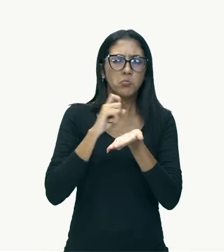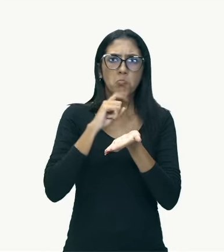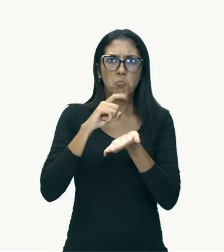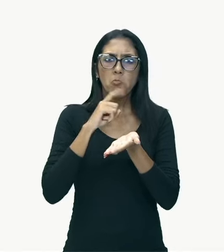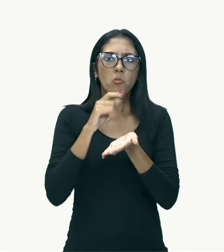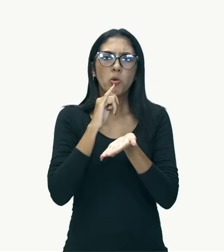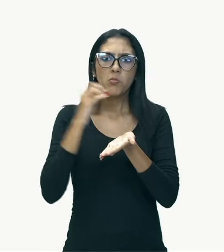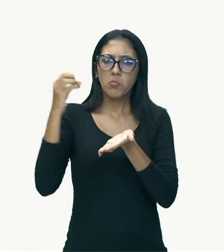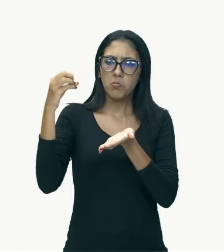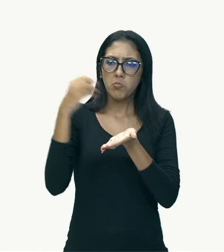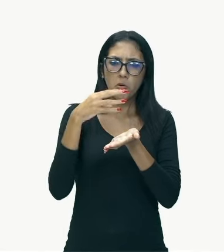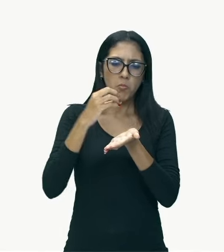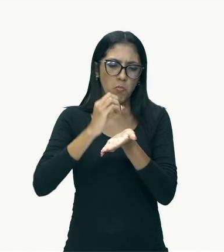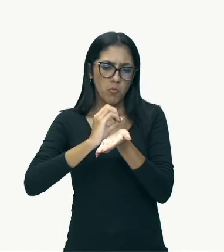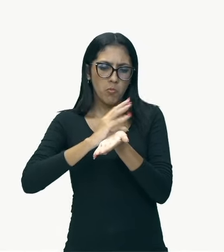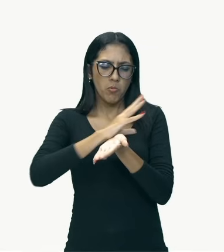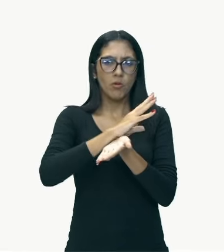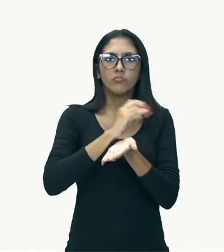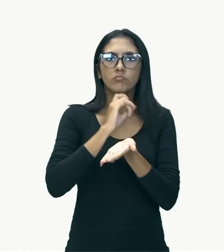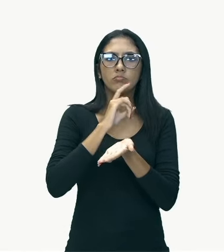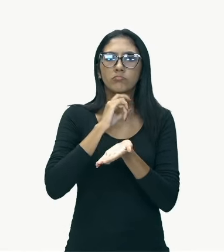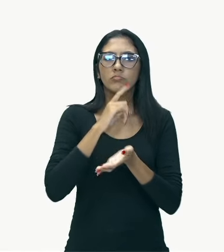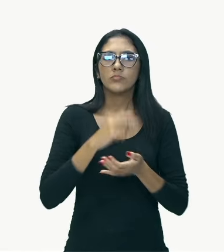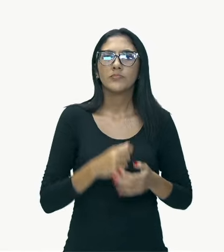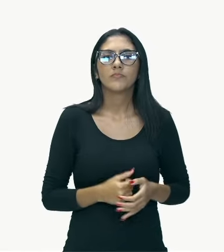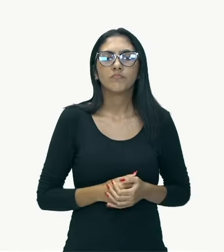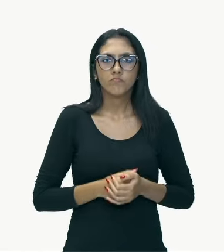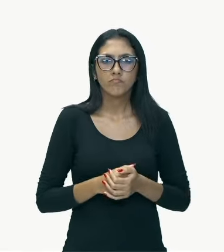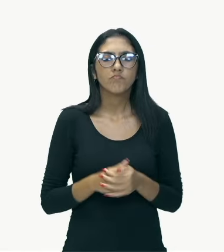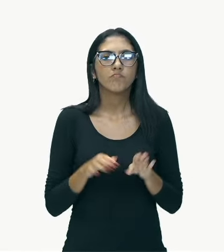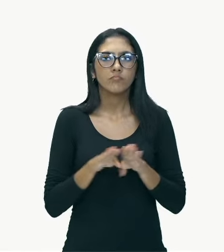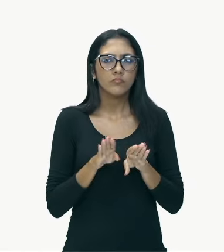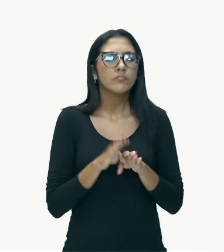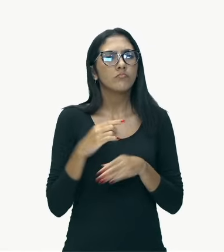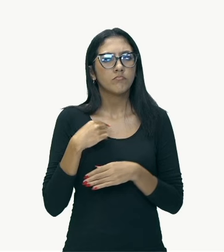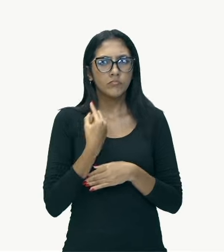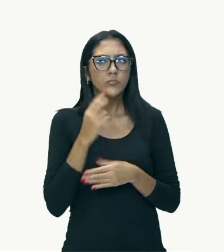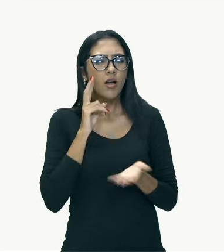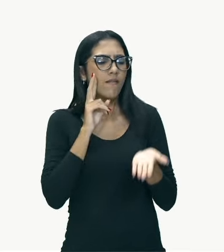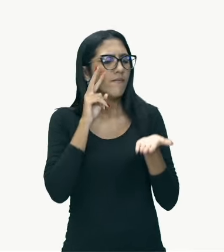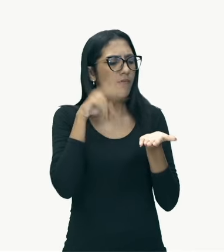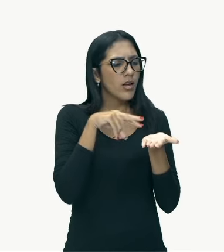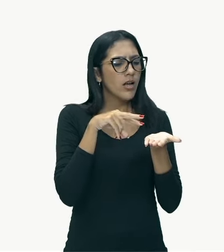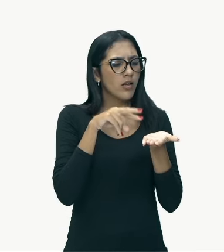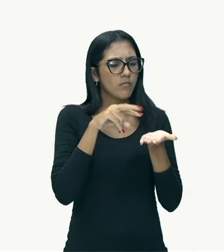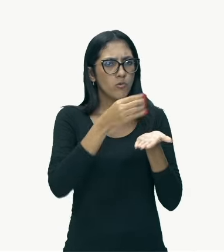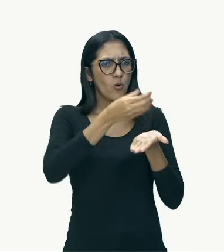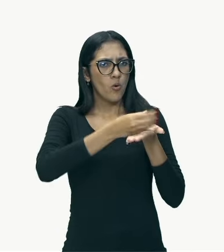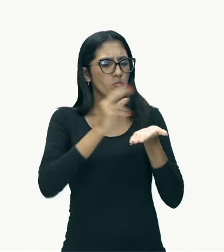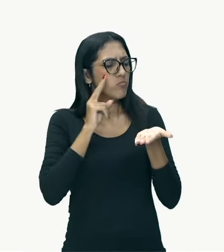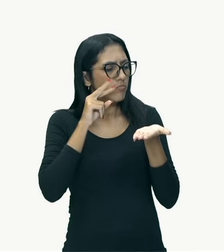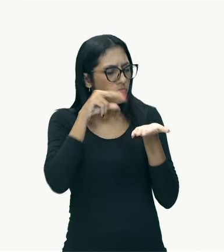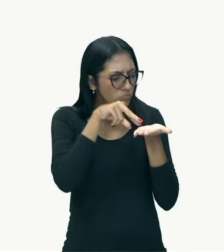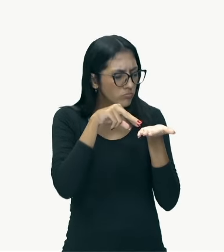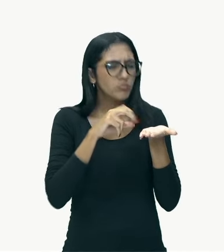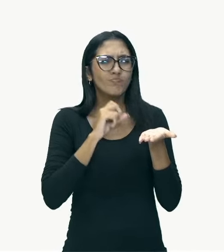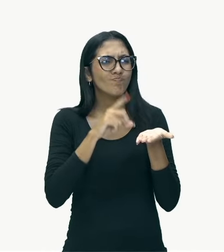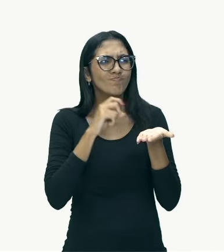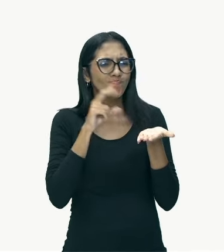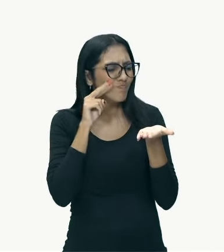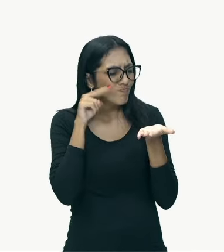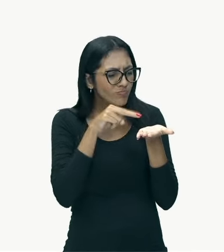olho humano não pode ver as partículas do soluto dentro da solução.